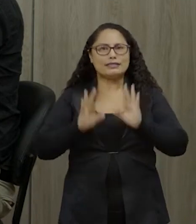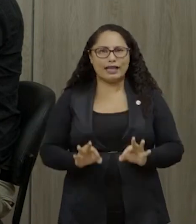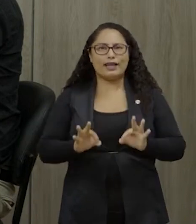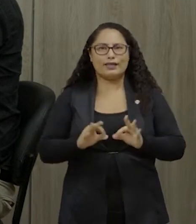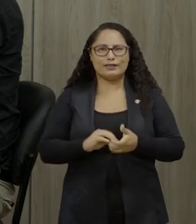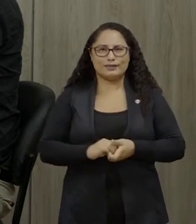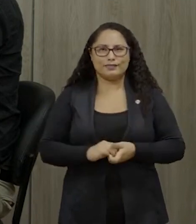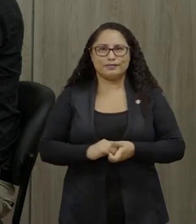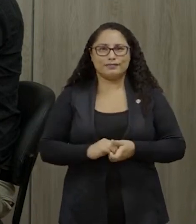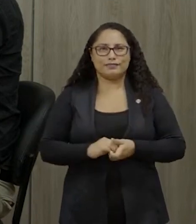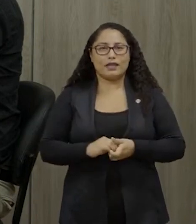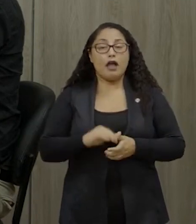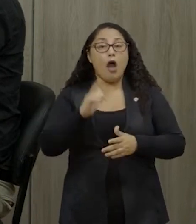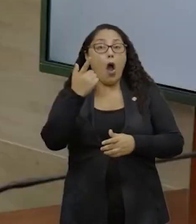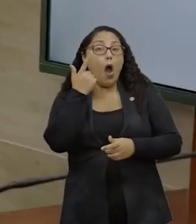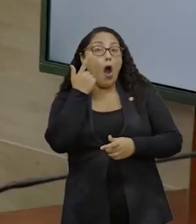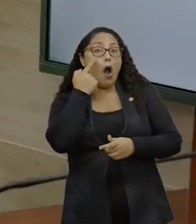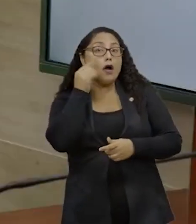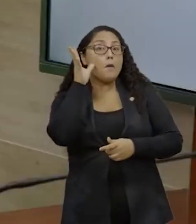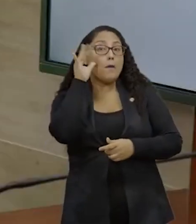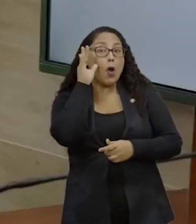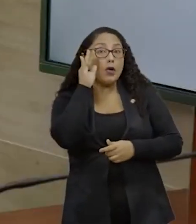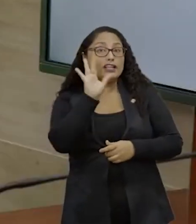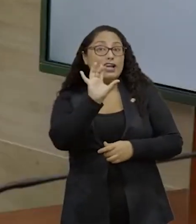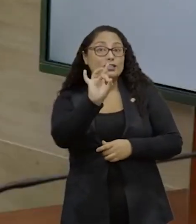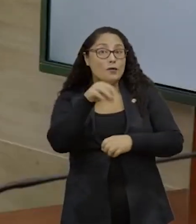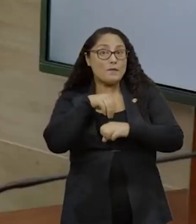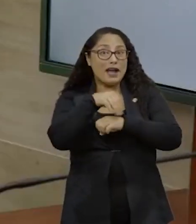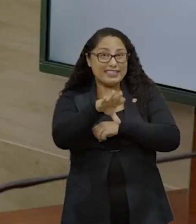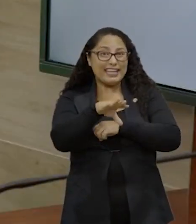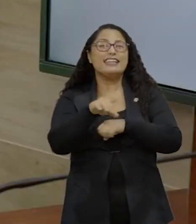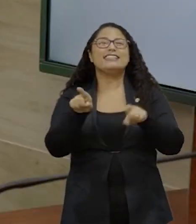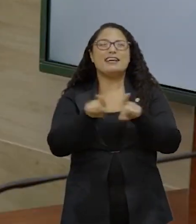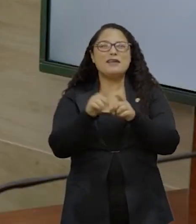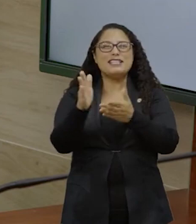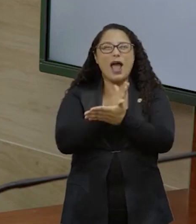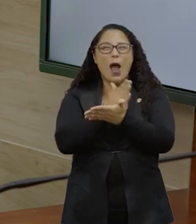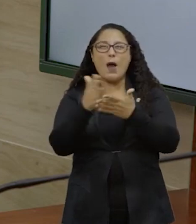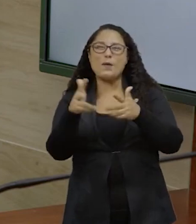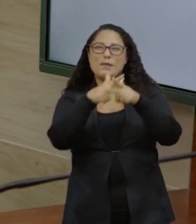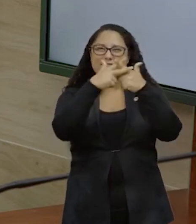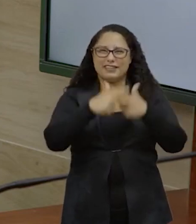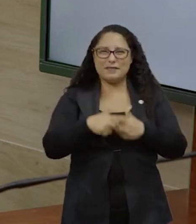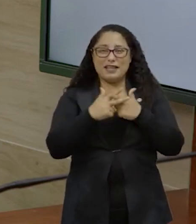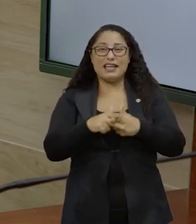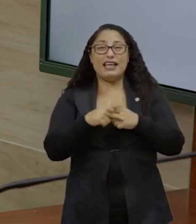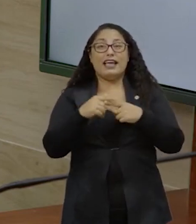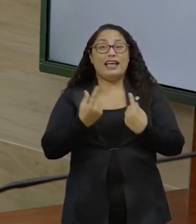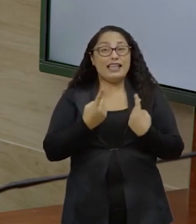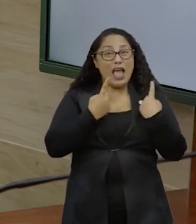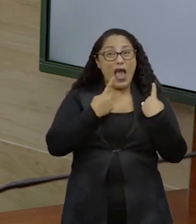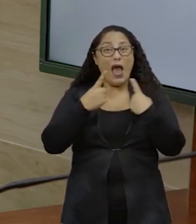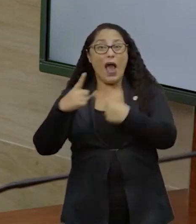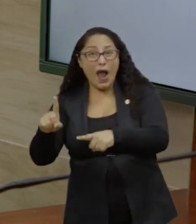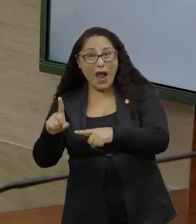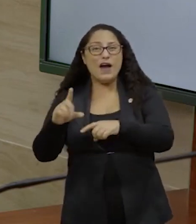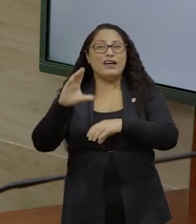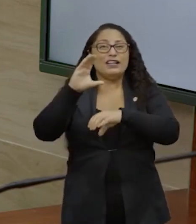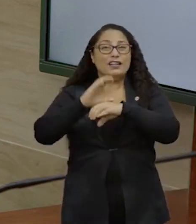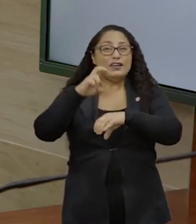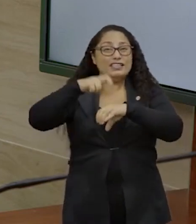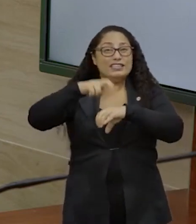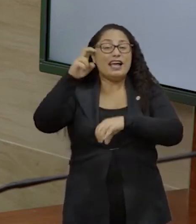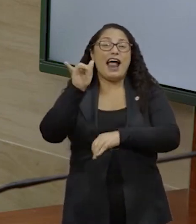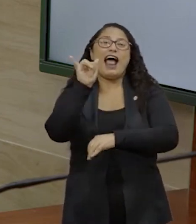correto. Só uma curiosidade que eu queria falar, né? Pois não. Existe também algumas ferramentas anti-ChatGPT. Legal.